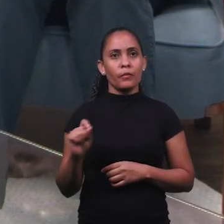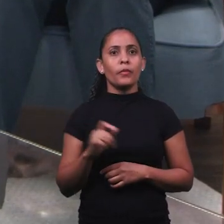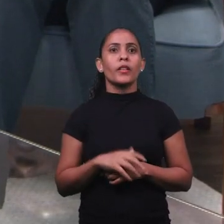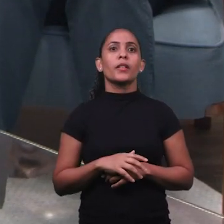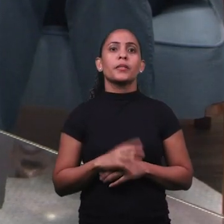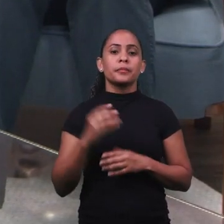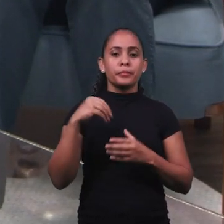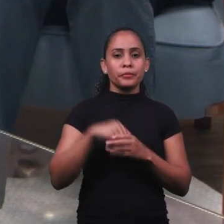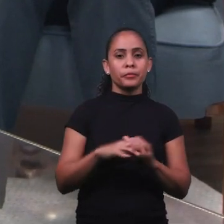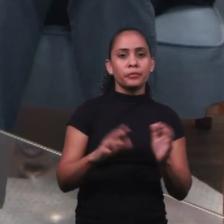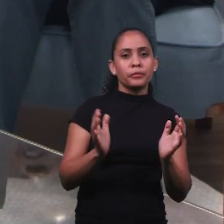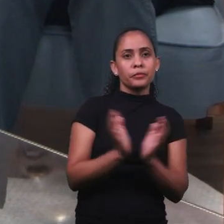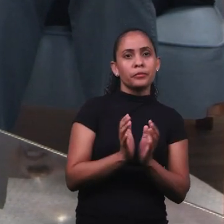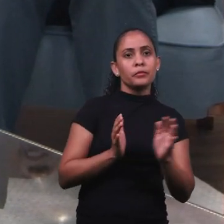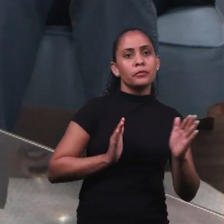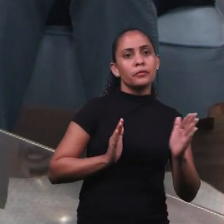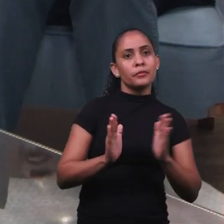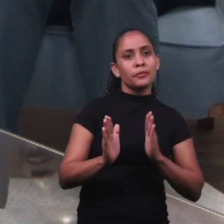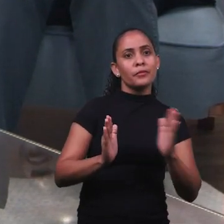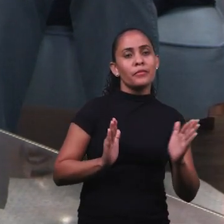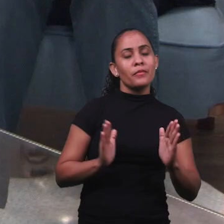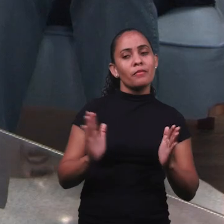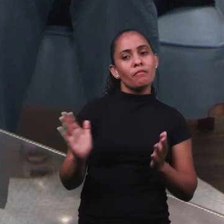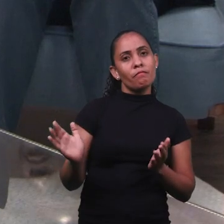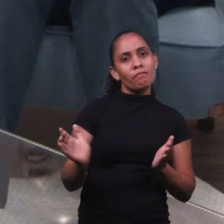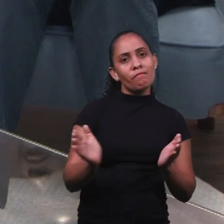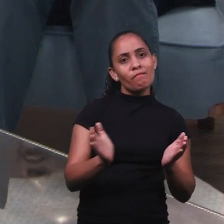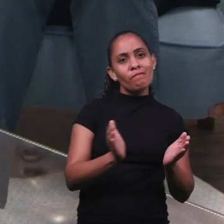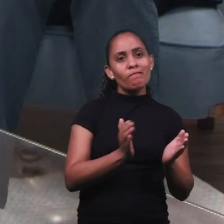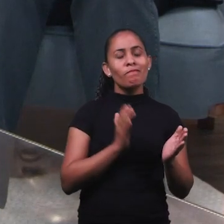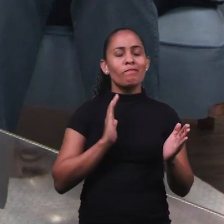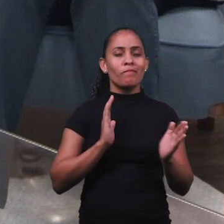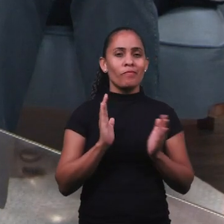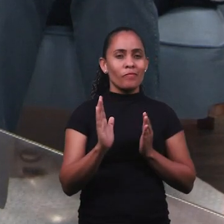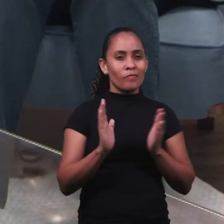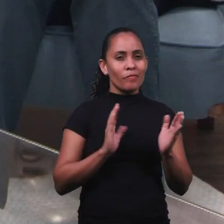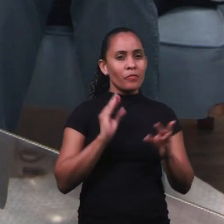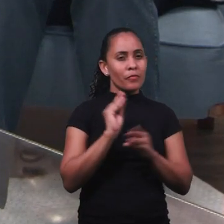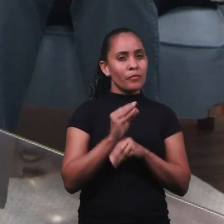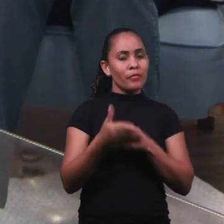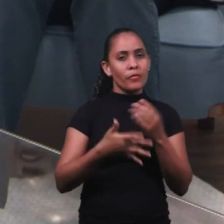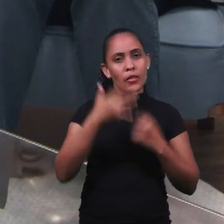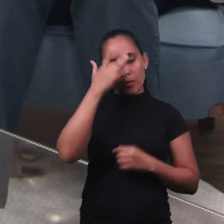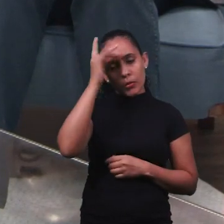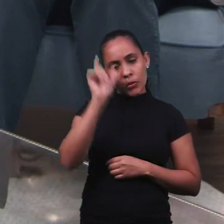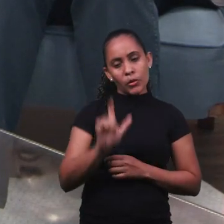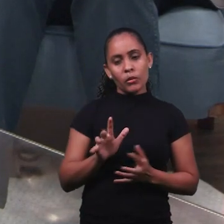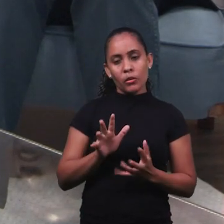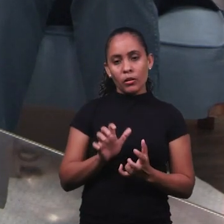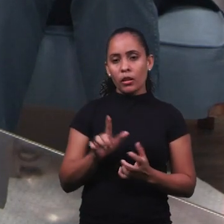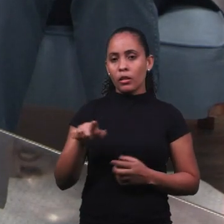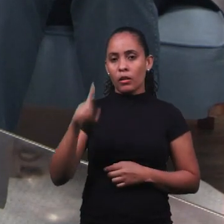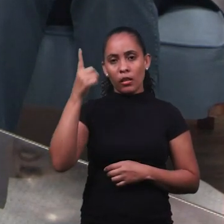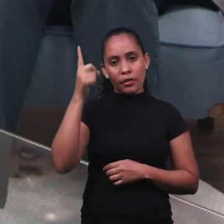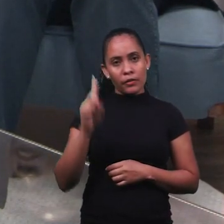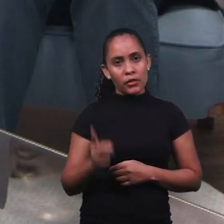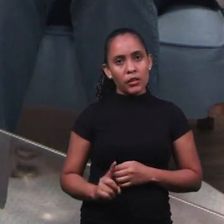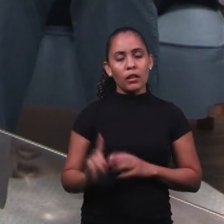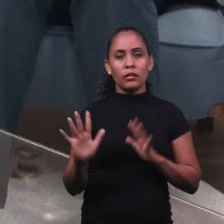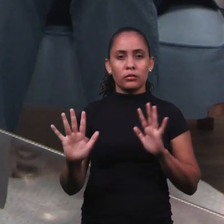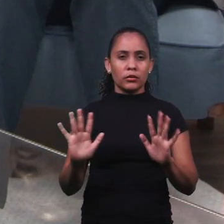então, ele faz parte do grupo de acessibilidade, não é? Ele foi acolhido no grupo de acessibilidade. Muito bom. Não a pessoa idosa, enquanto